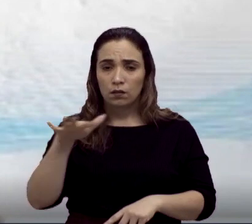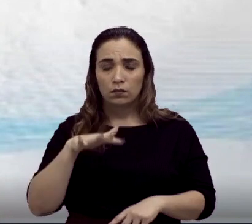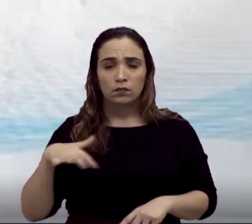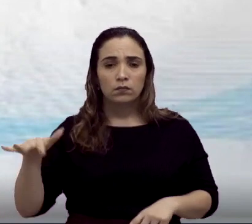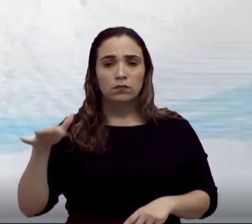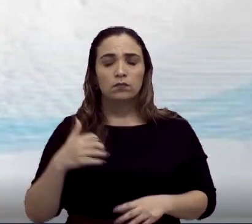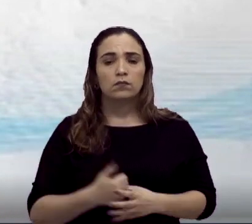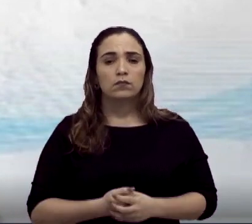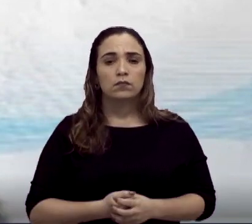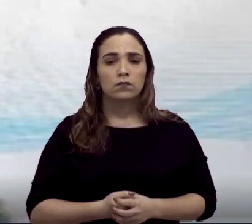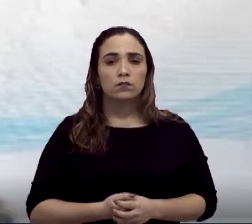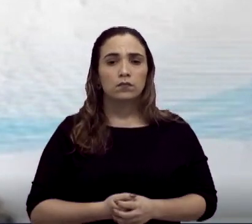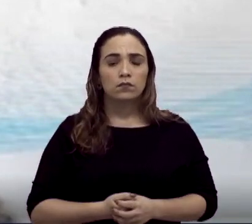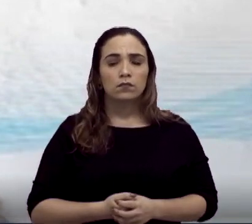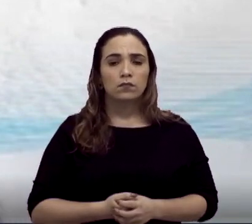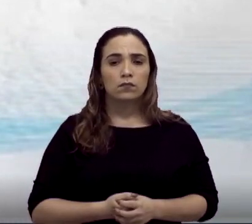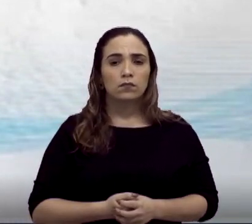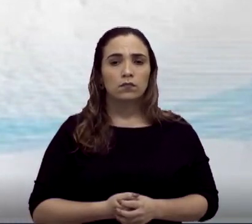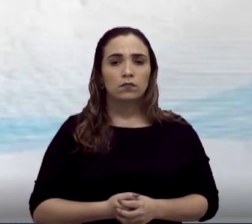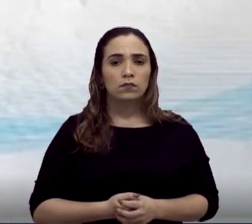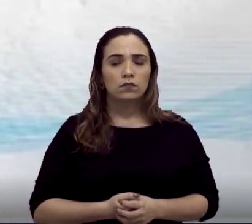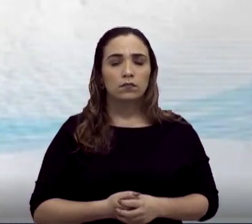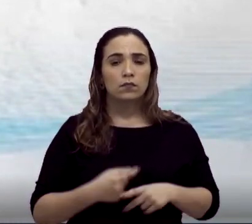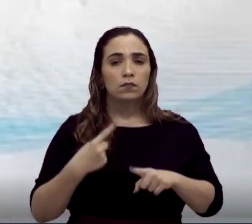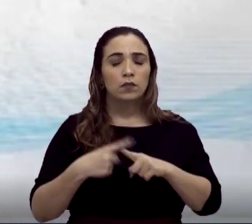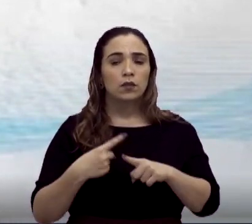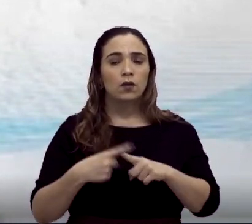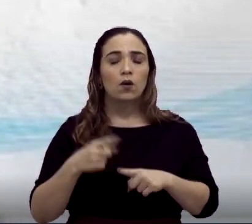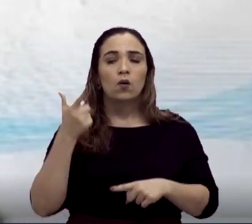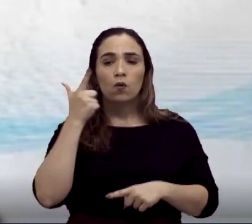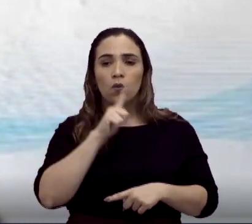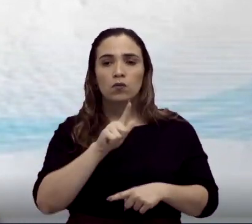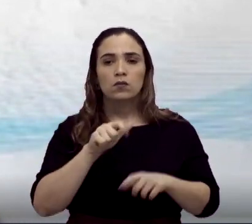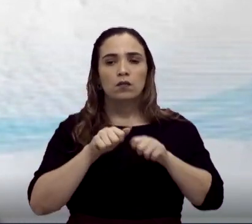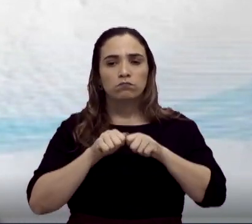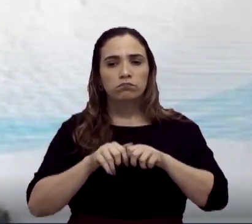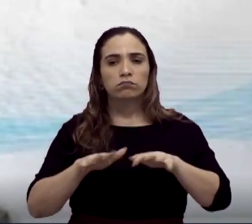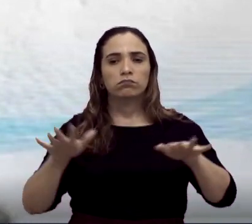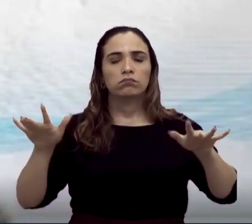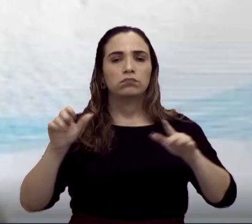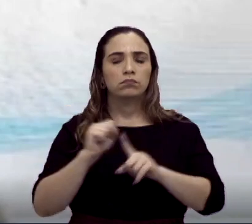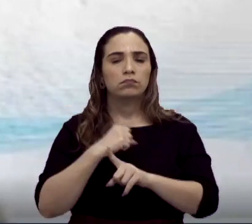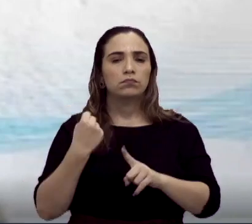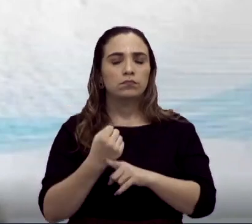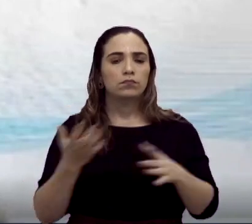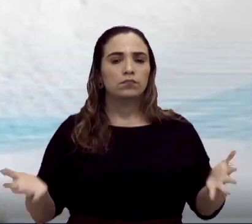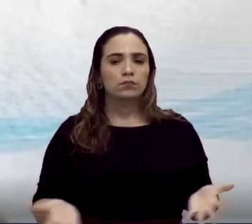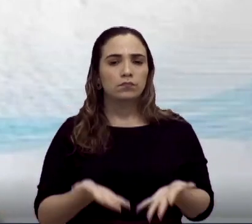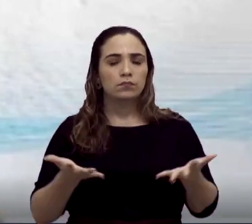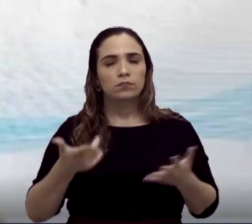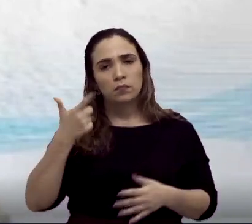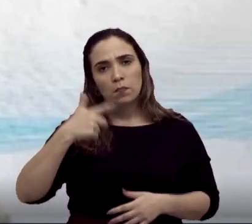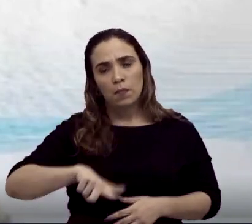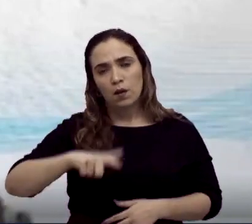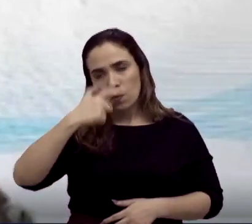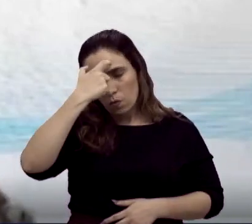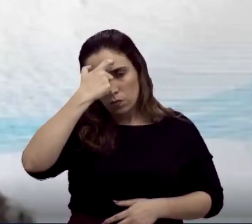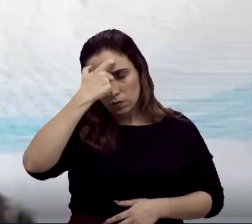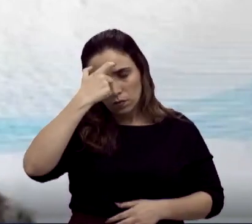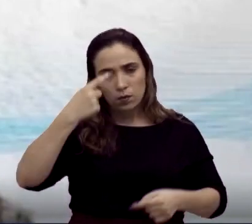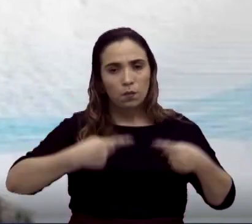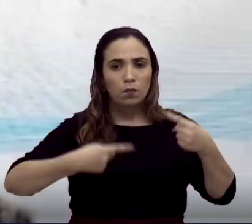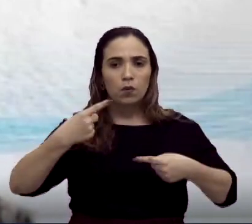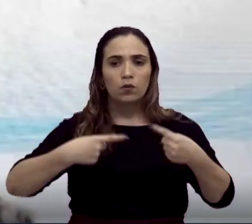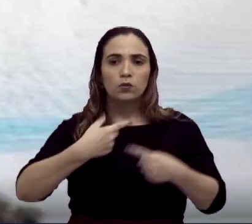todo, para que ela possa contribuir cada vez mais e com mais consciência das